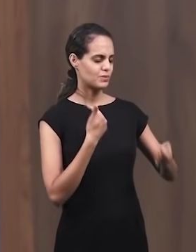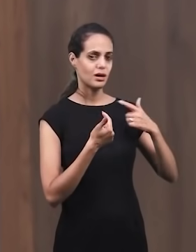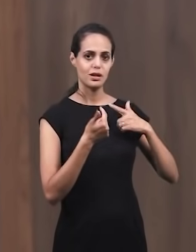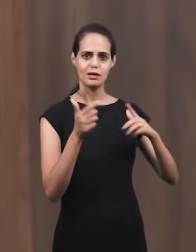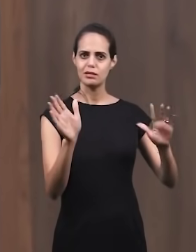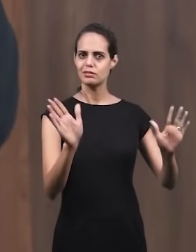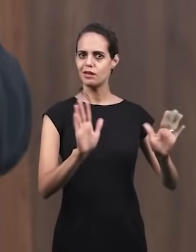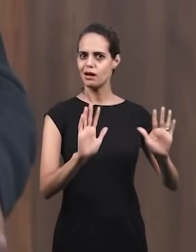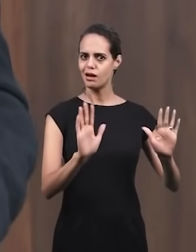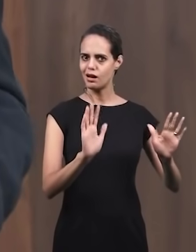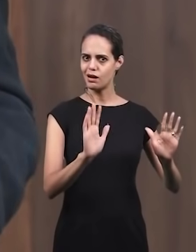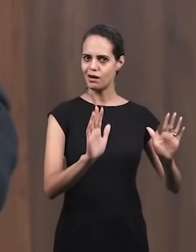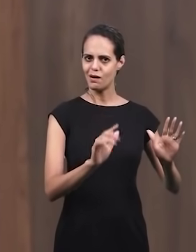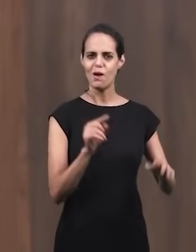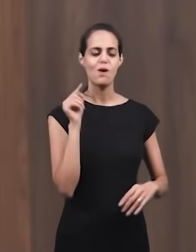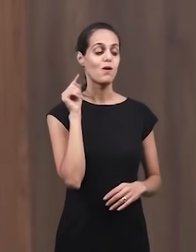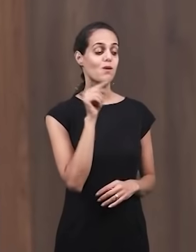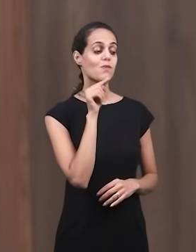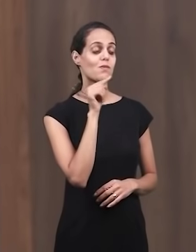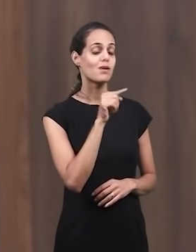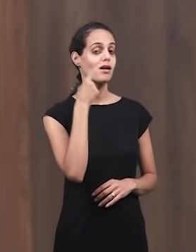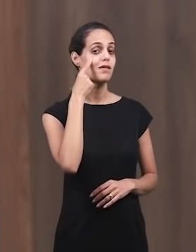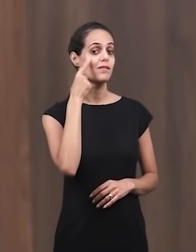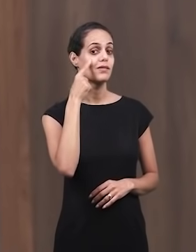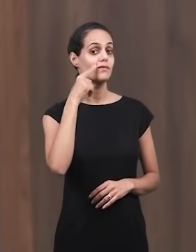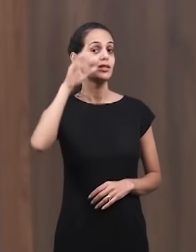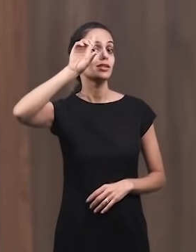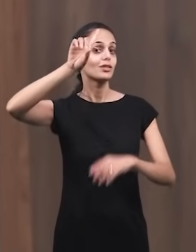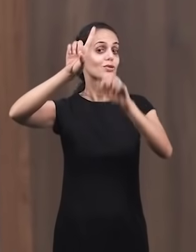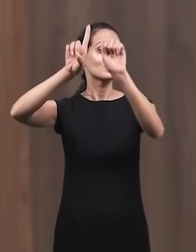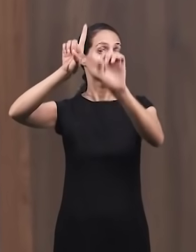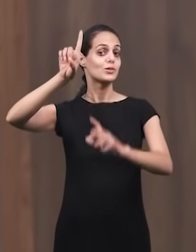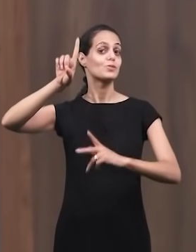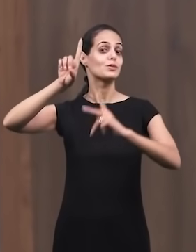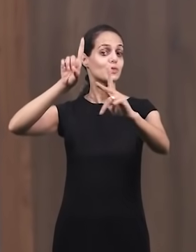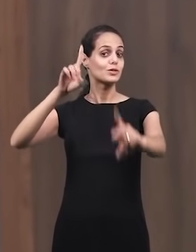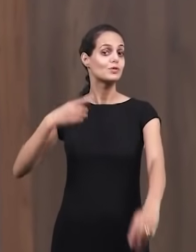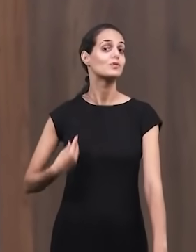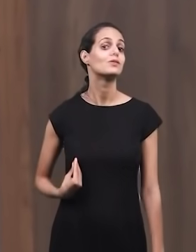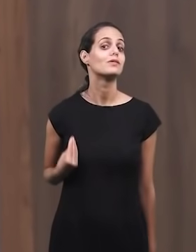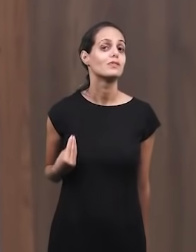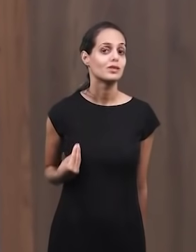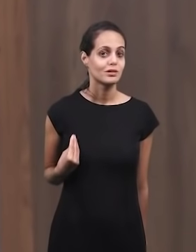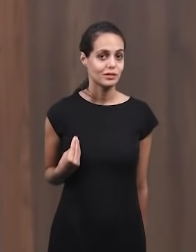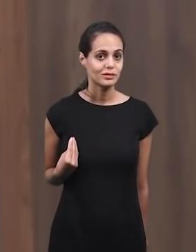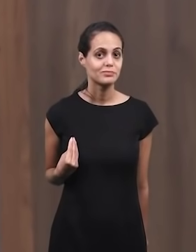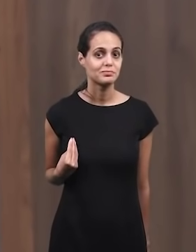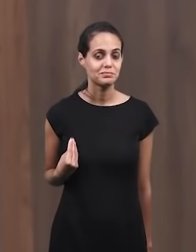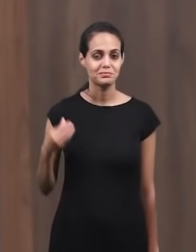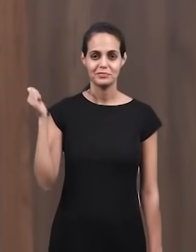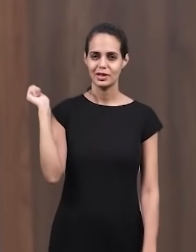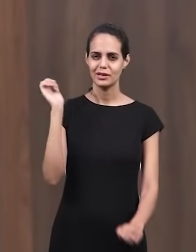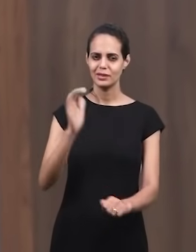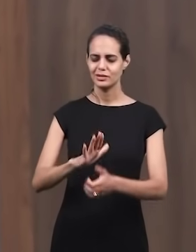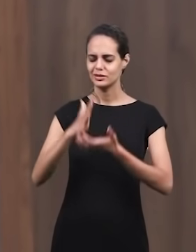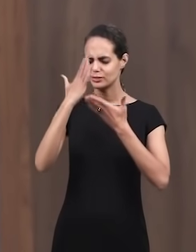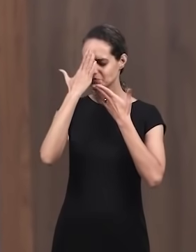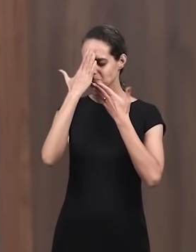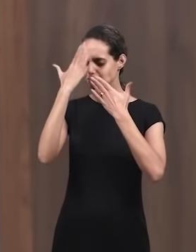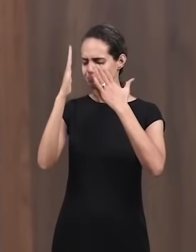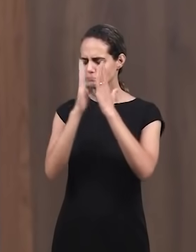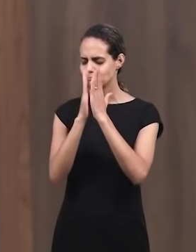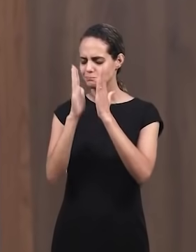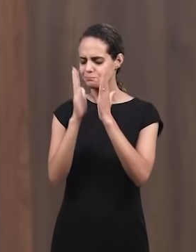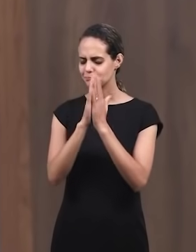você, mas ele vai ver que Deus está te abençoando. Isso que é importante. E Ana, ela fez uma oração de gratidão a Deus